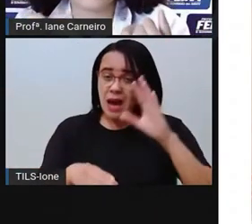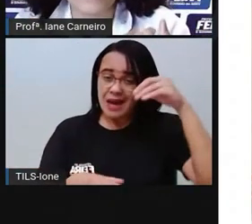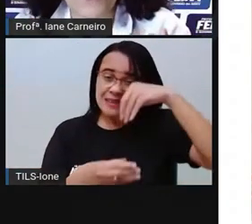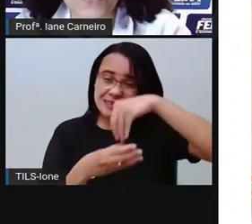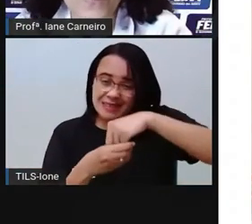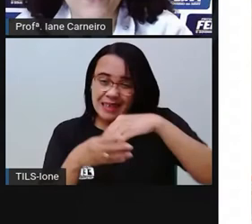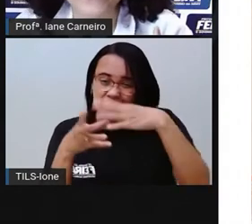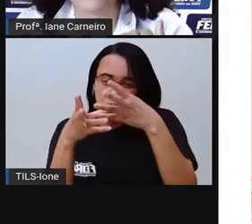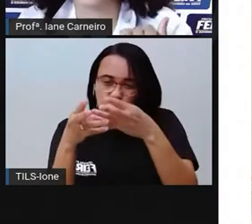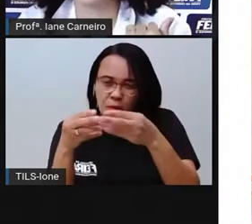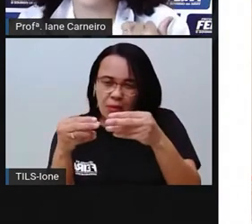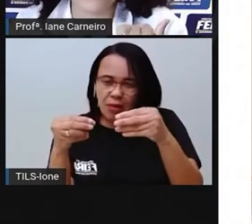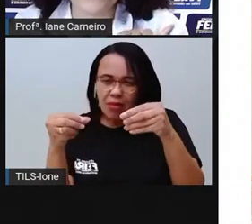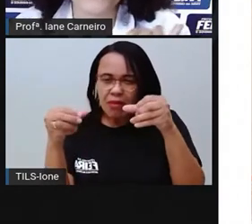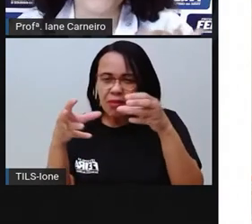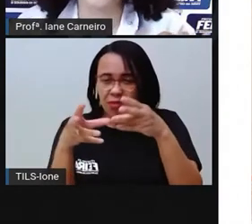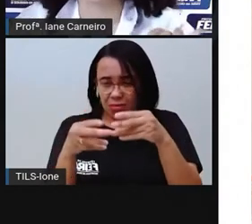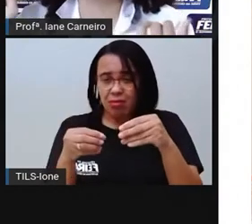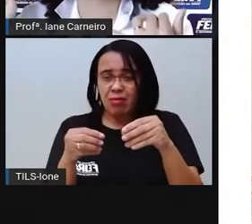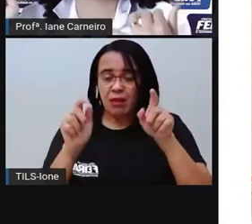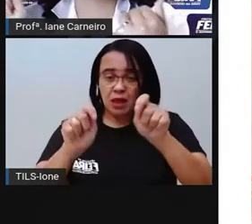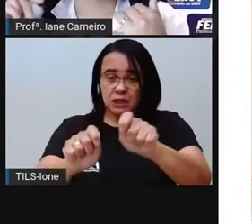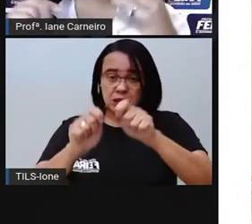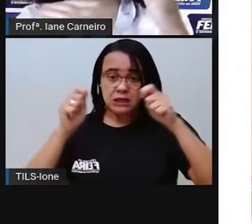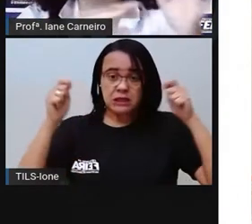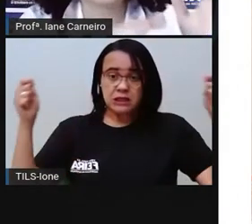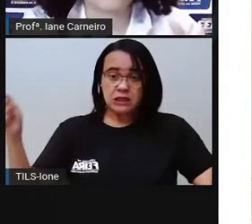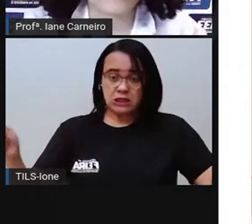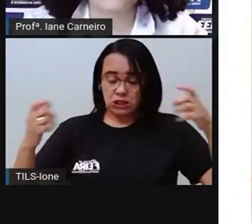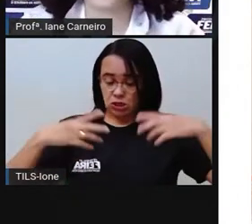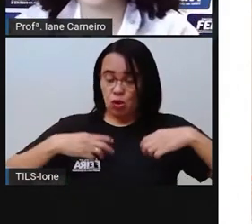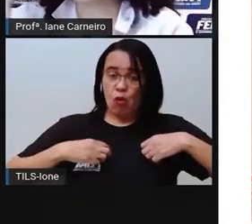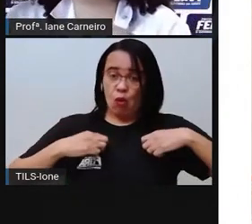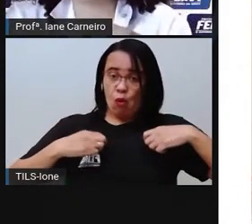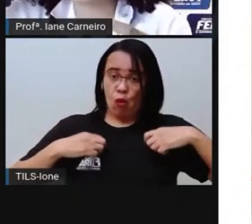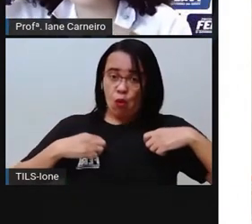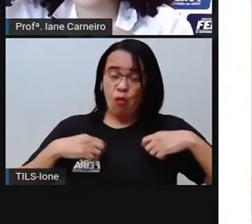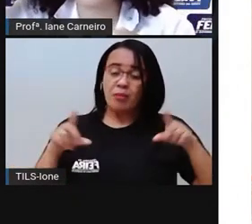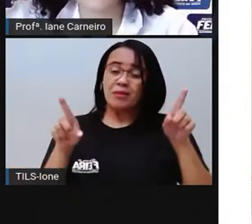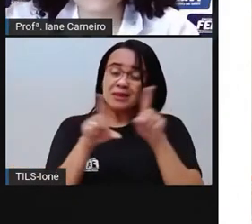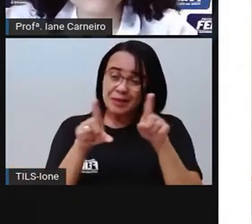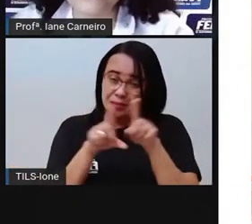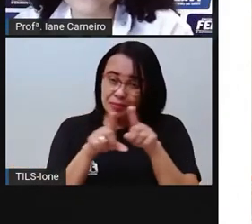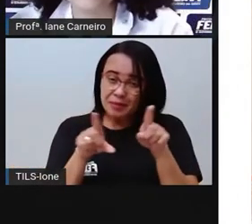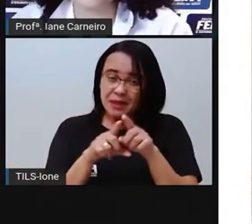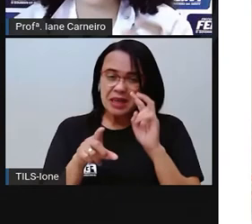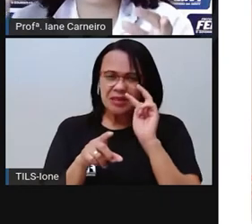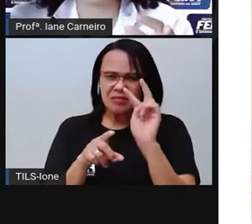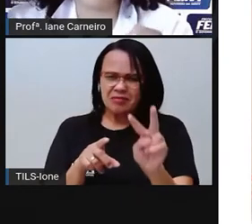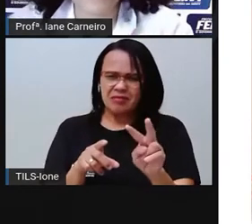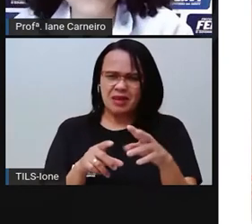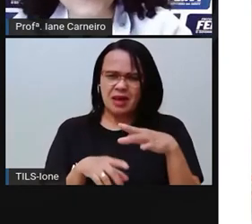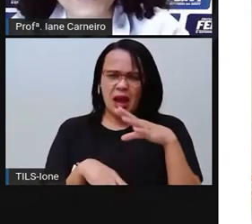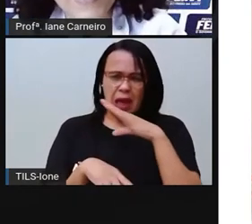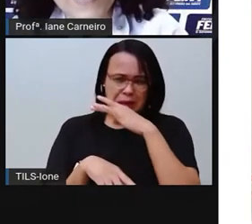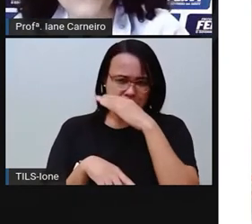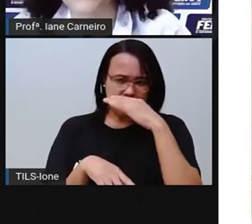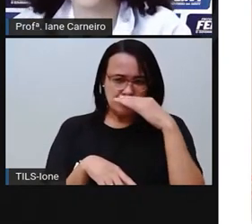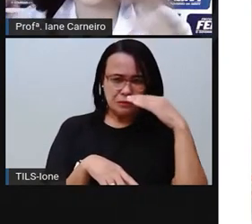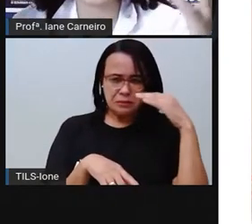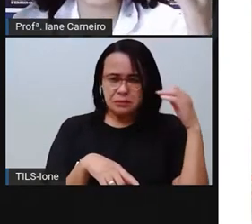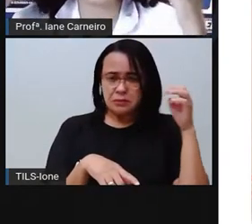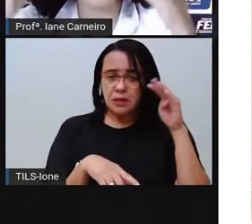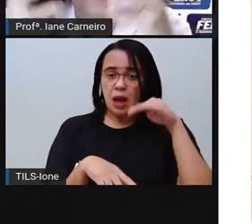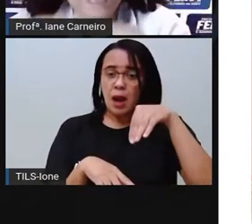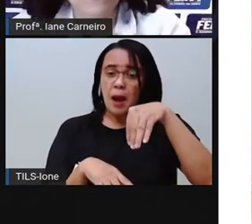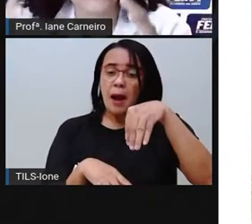o guarda-roupa fica com mofo, lá no cantinho da parede fica com aquele verdinho, né, com aquele marronzinho, que